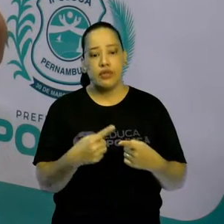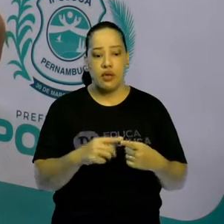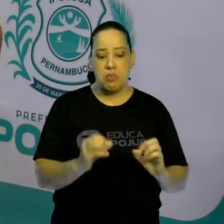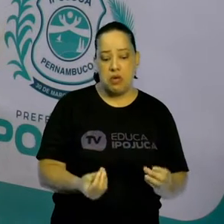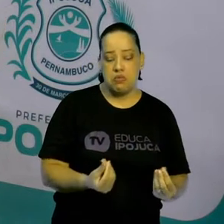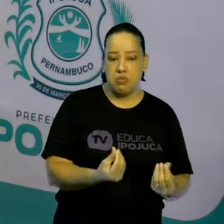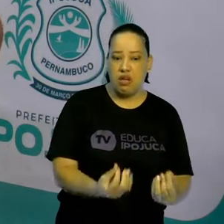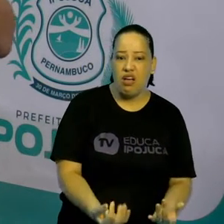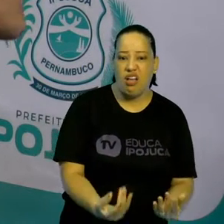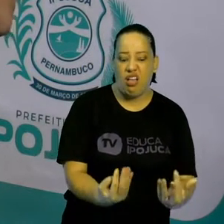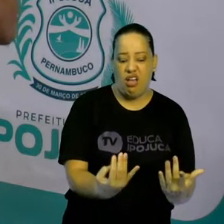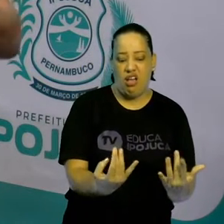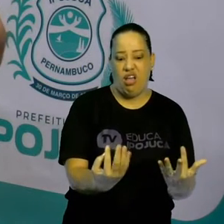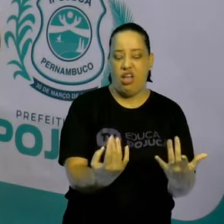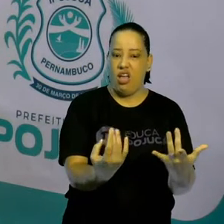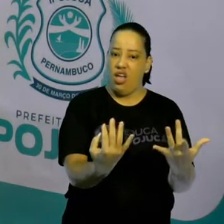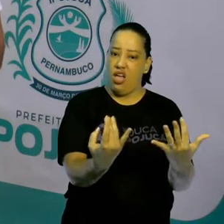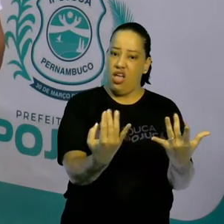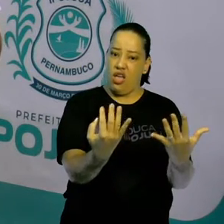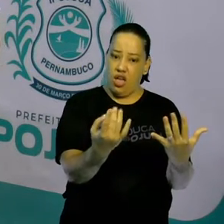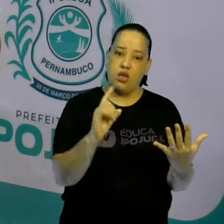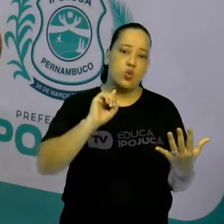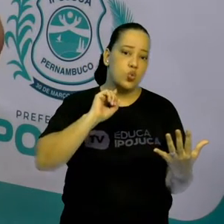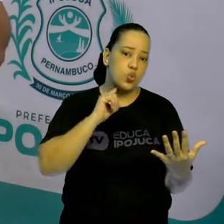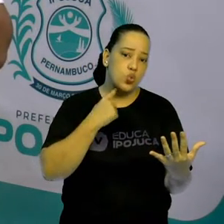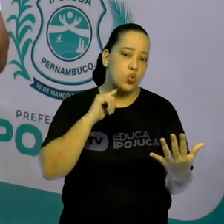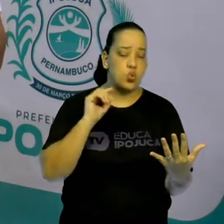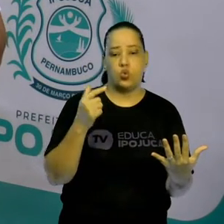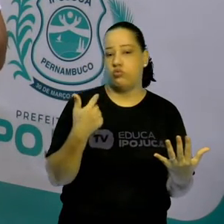ser prejudiciais à atmosfera,